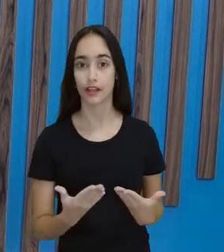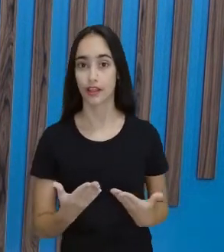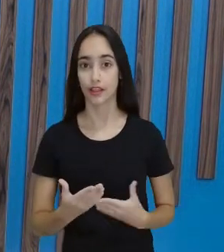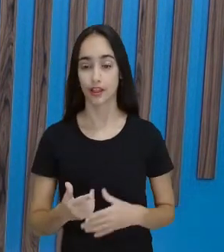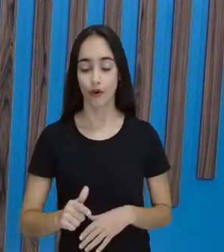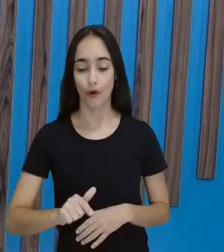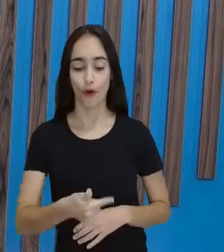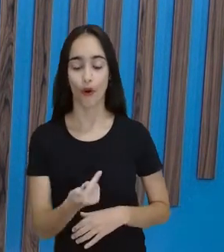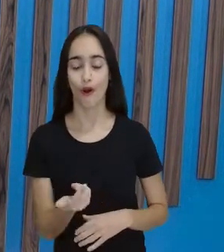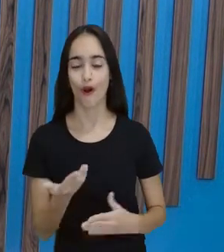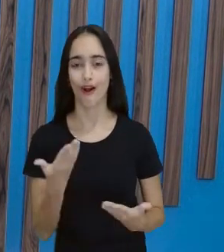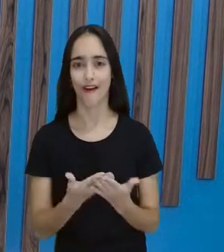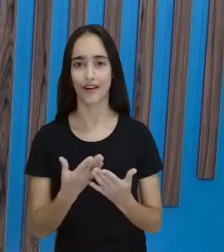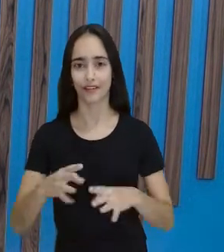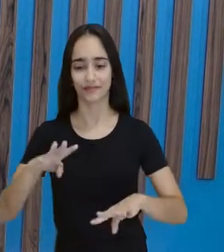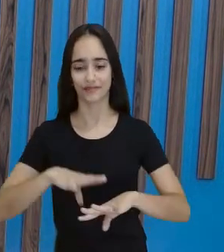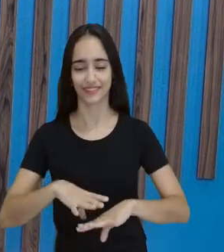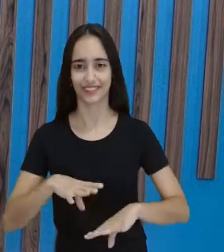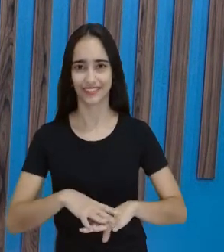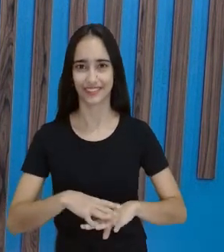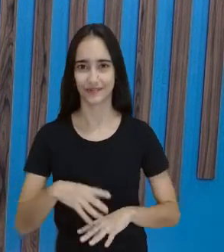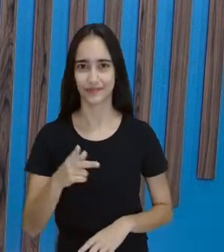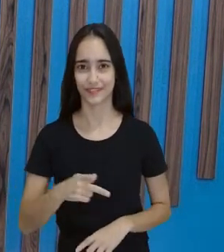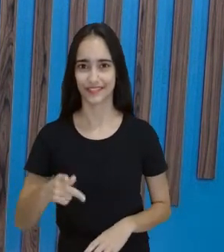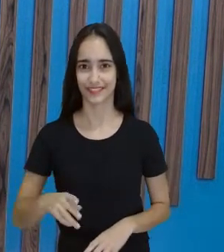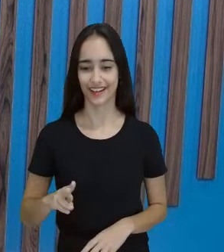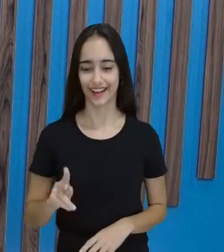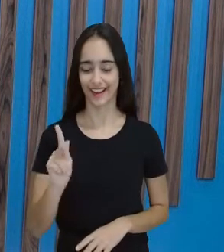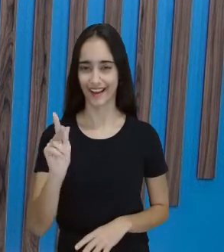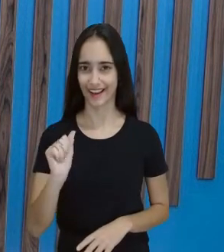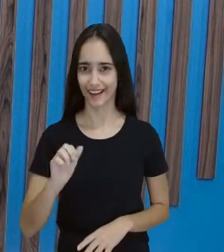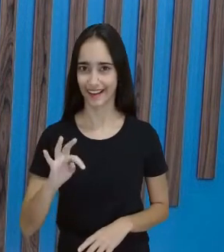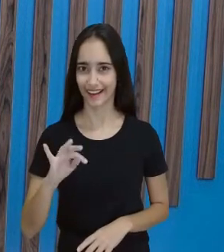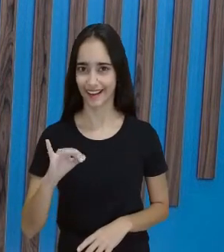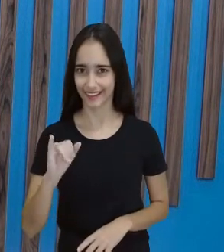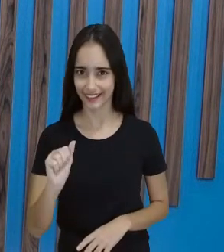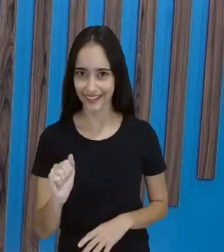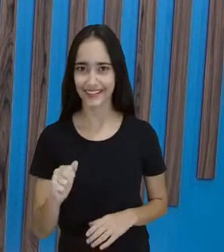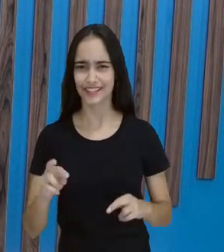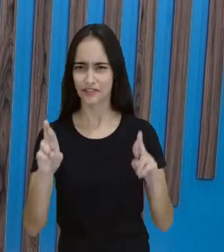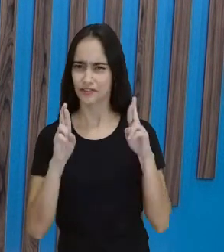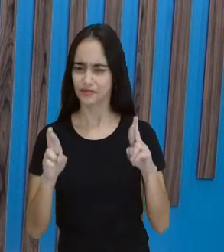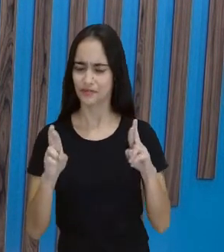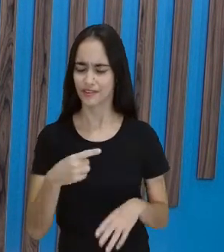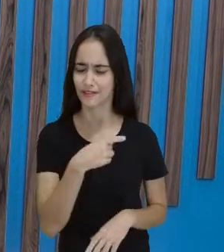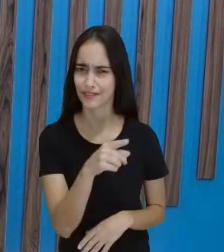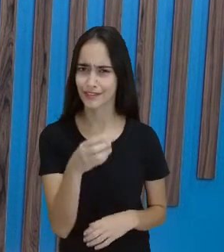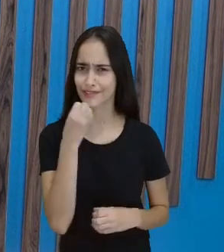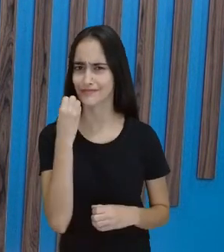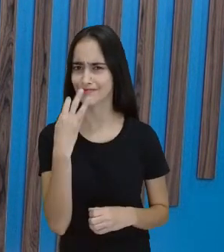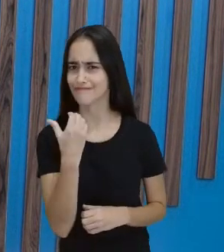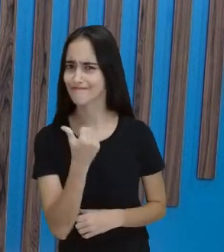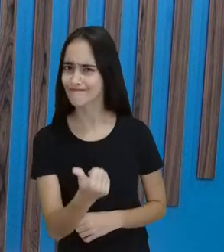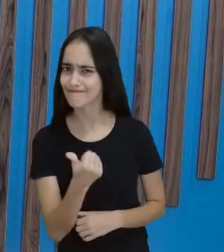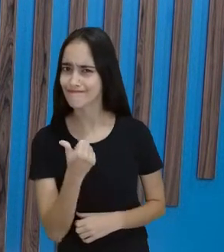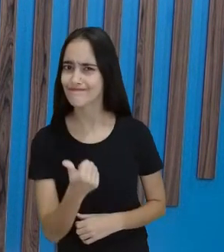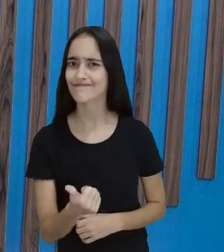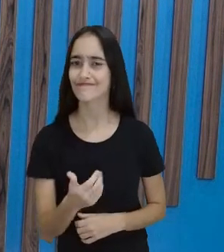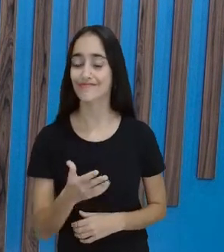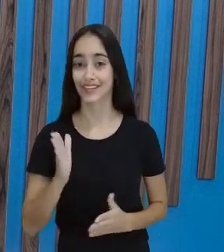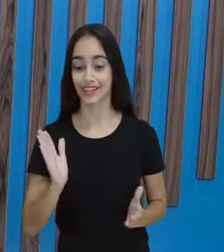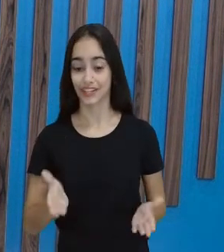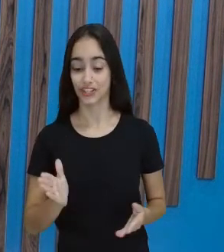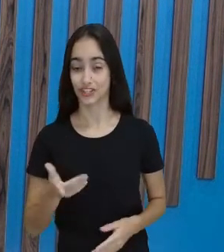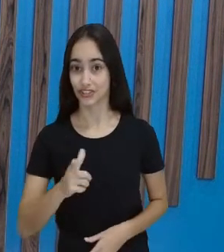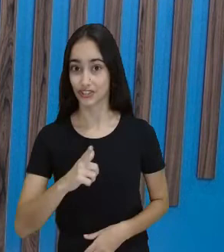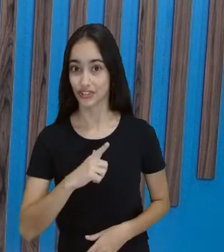de matemática com a professora Kátia Xavier. Espero que todos estejam bem e já temos aqui no chat